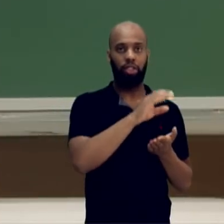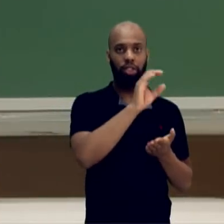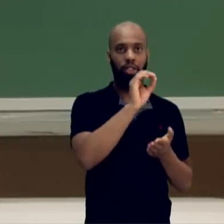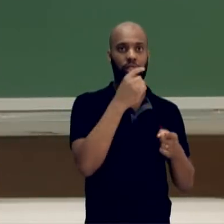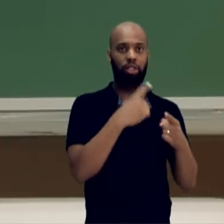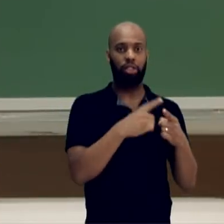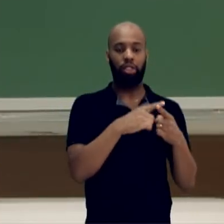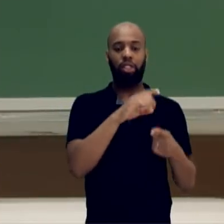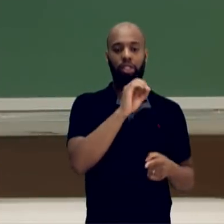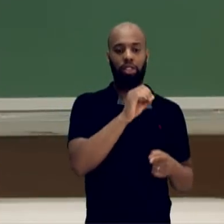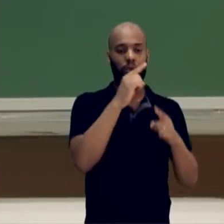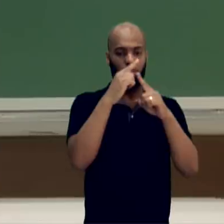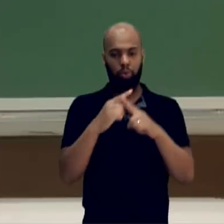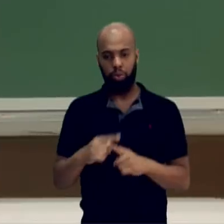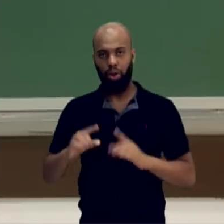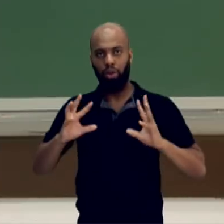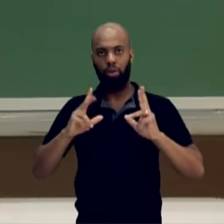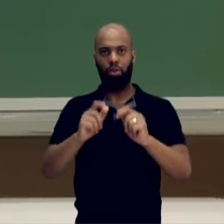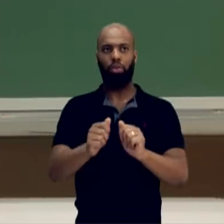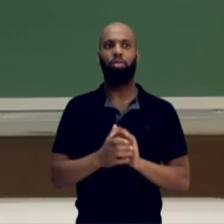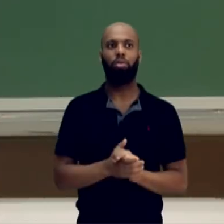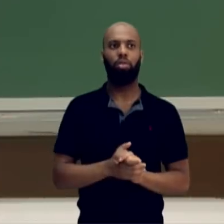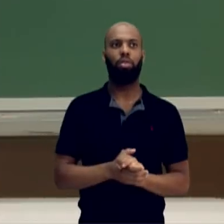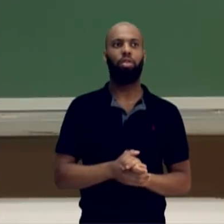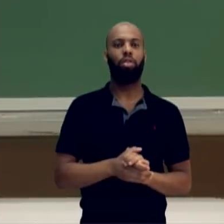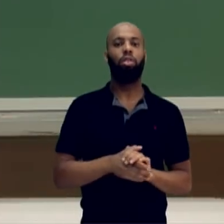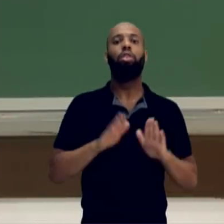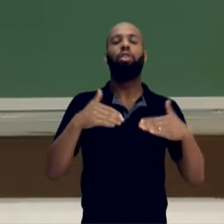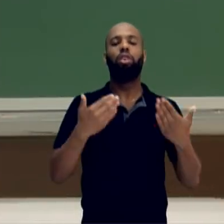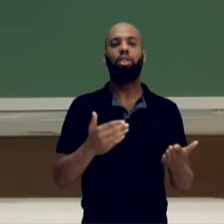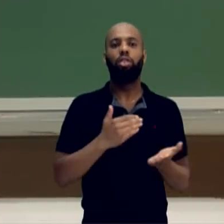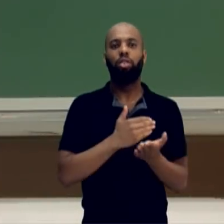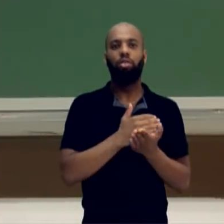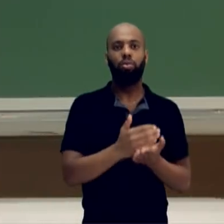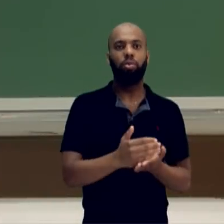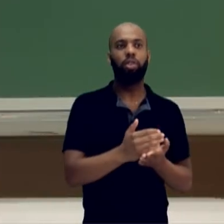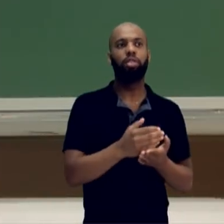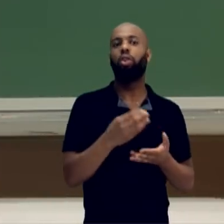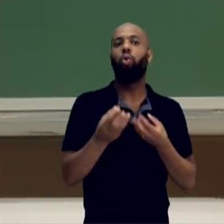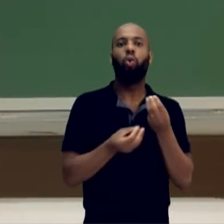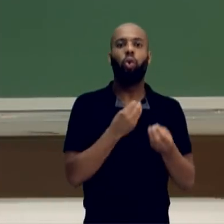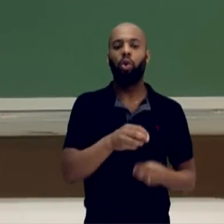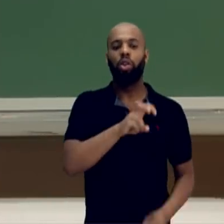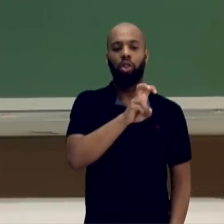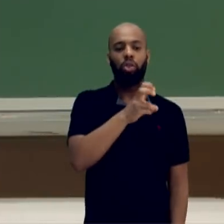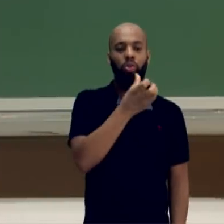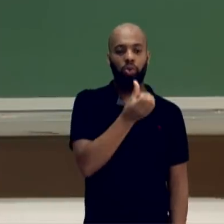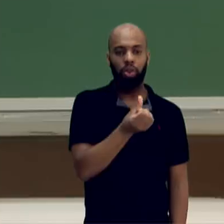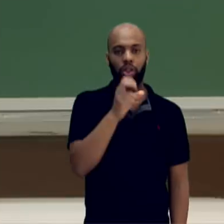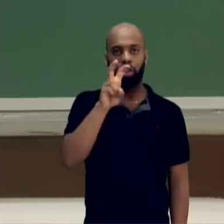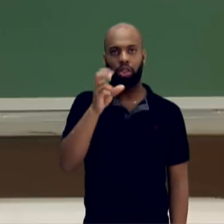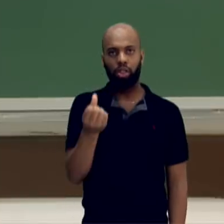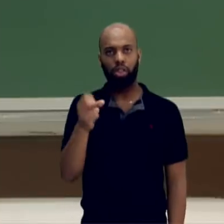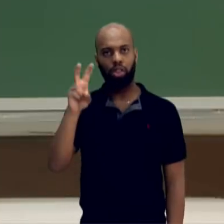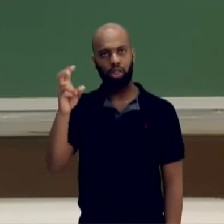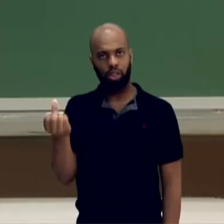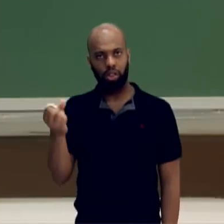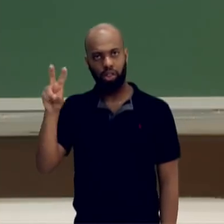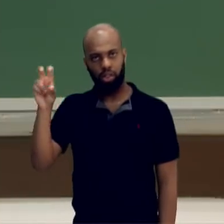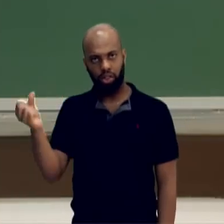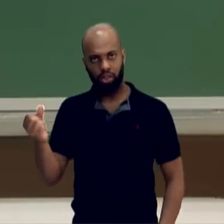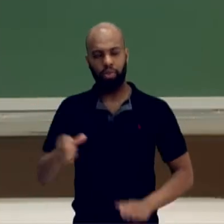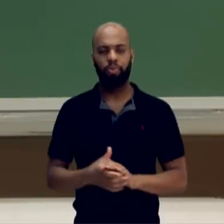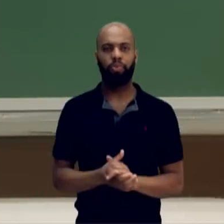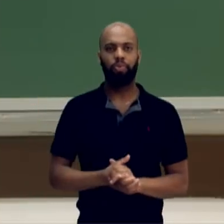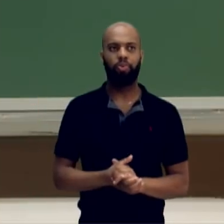todos os números. Então, partindo do zero, lembra lá? De tantos em tantos, nesse caso vai ser de 56 em 56. Então, vamos